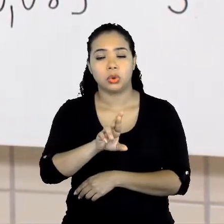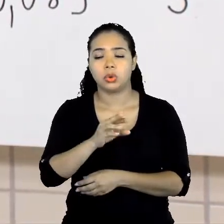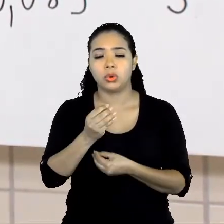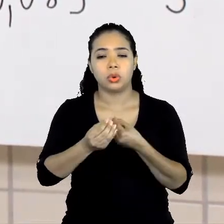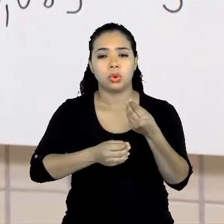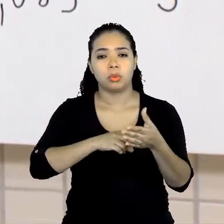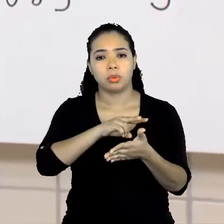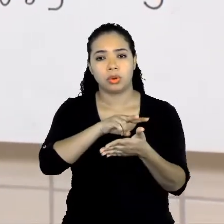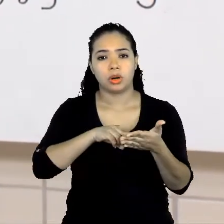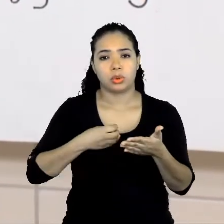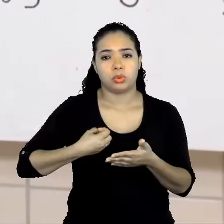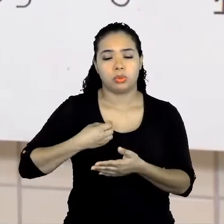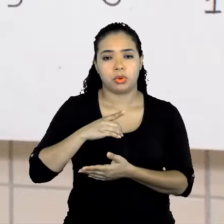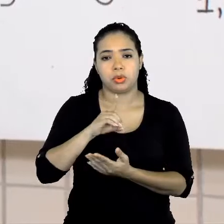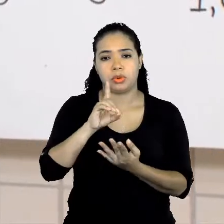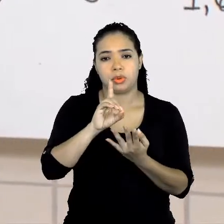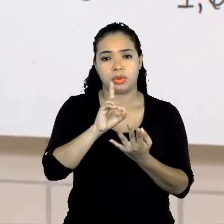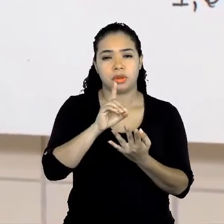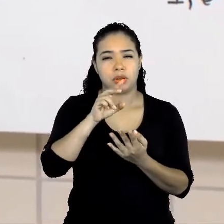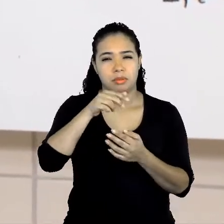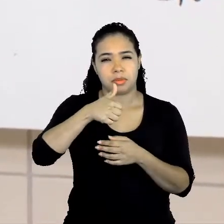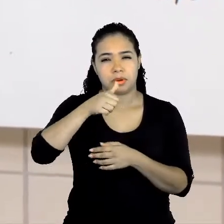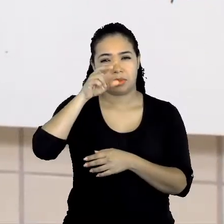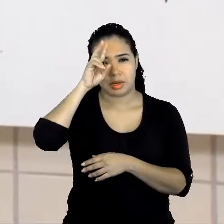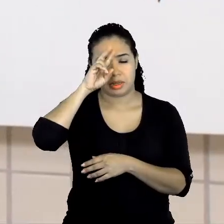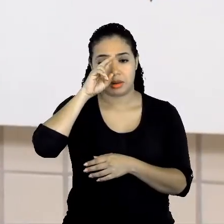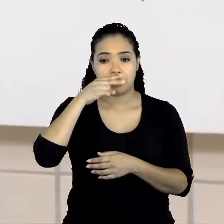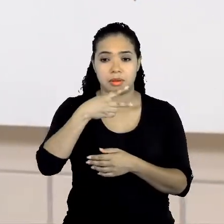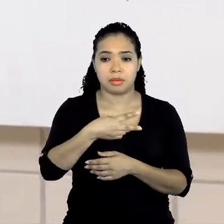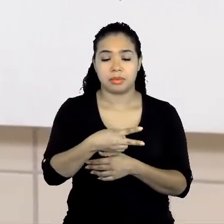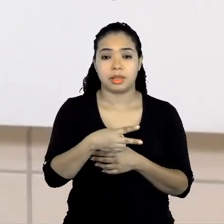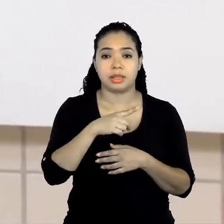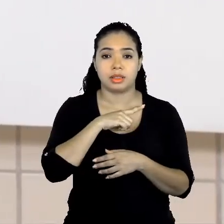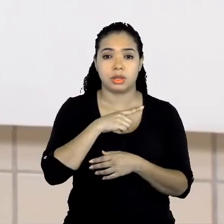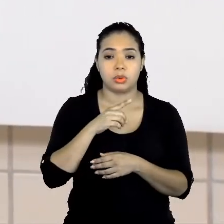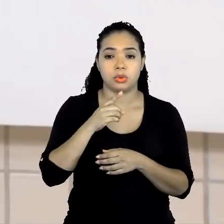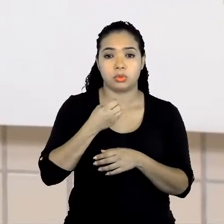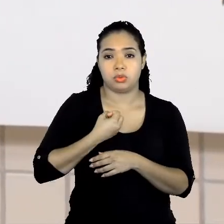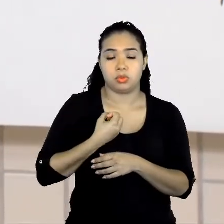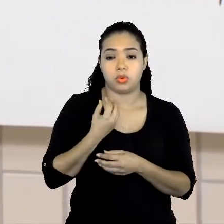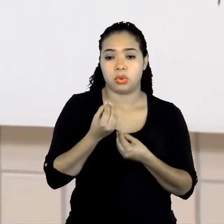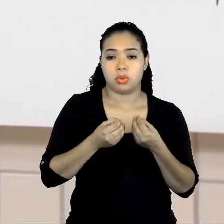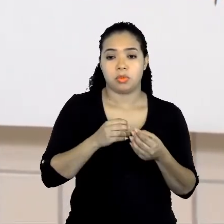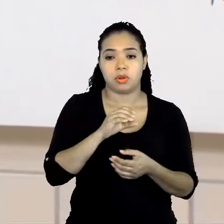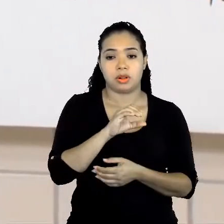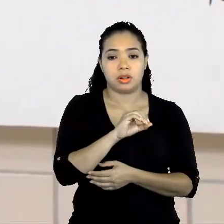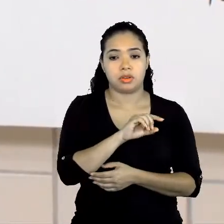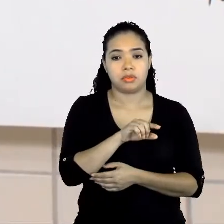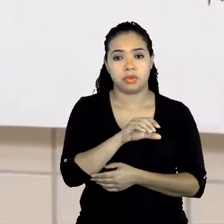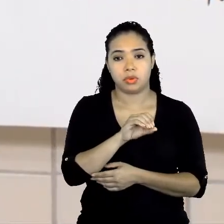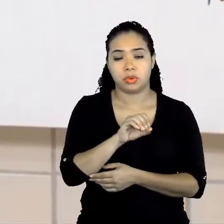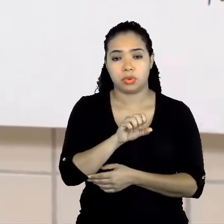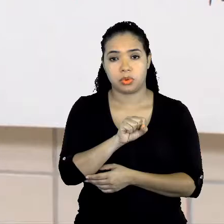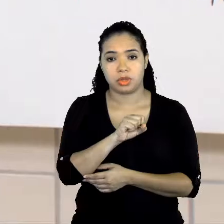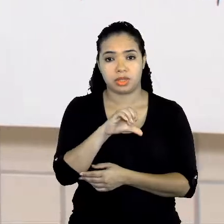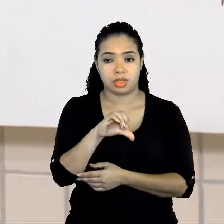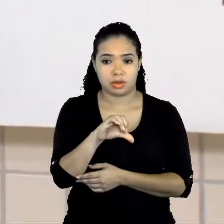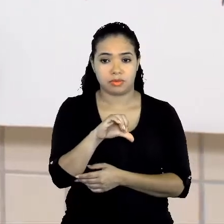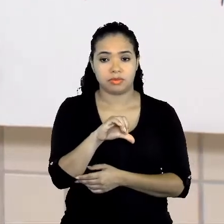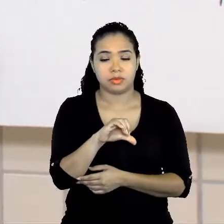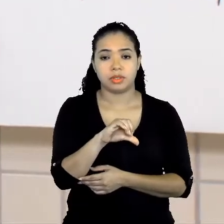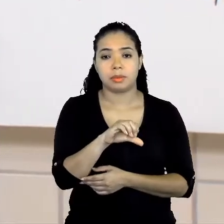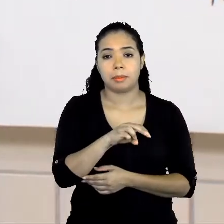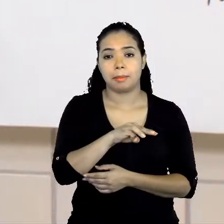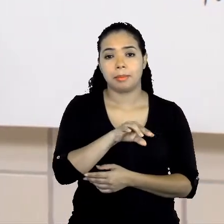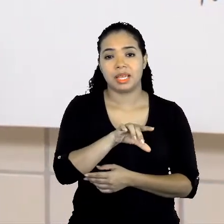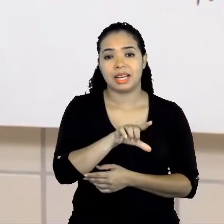número decimal. Vamos primeiro relembrar isso? Eu tenho esse número, como que eu leio? 89 milésimos.